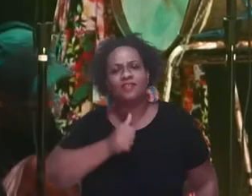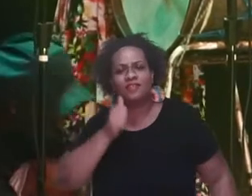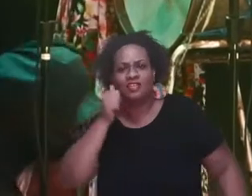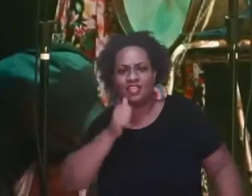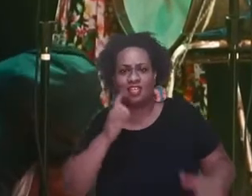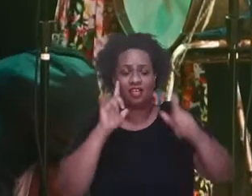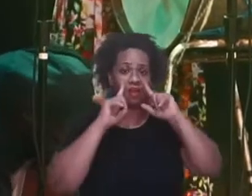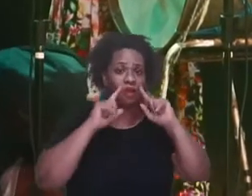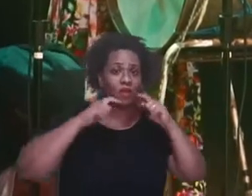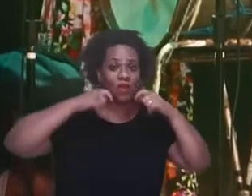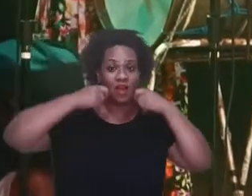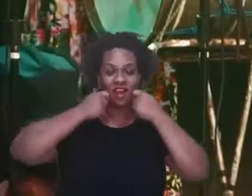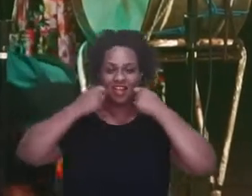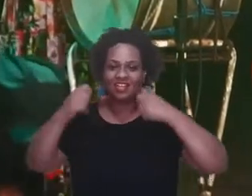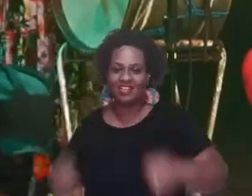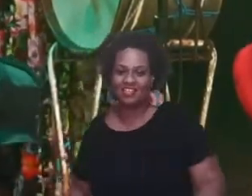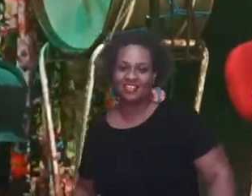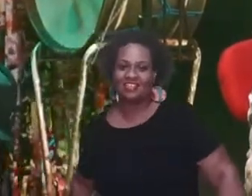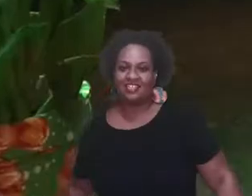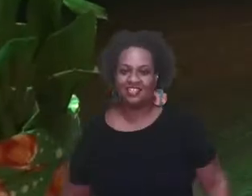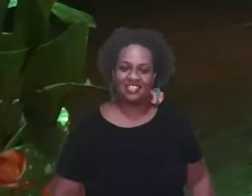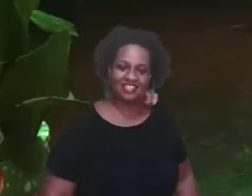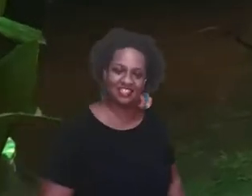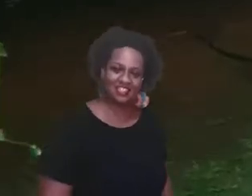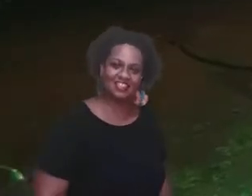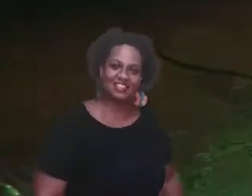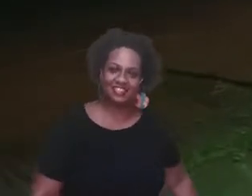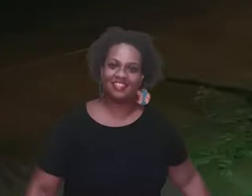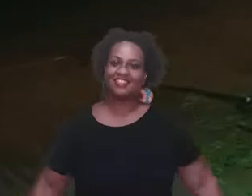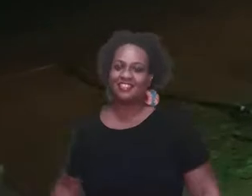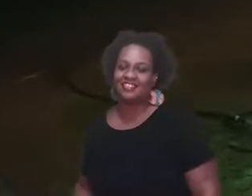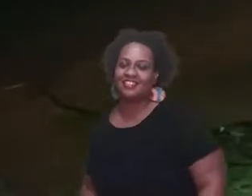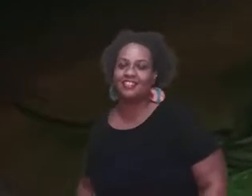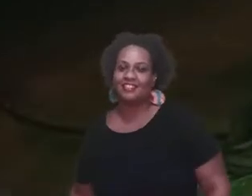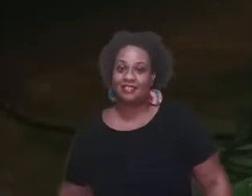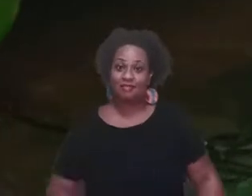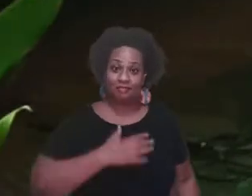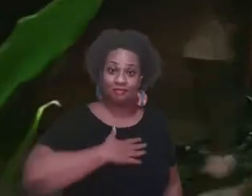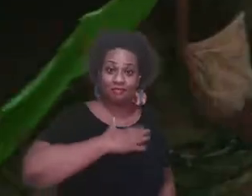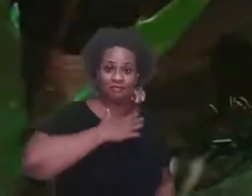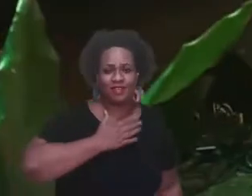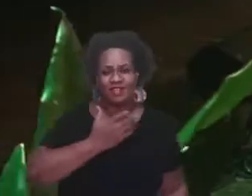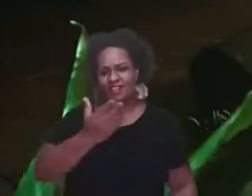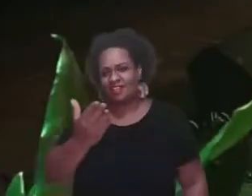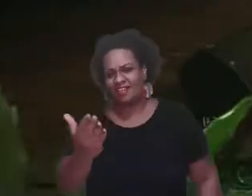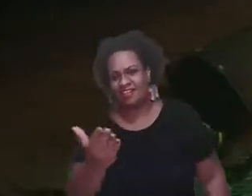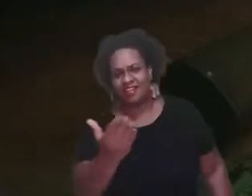Alagoana o minha lá Luan e o Lagoa Naomi